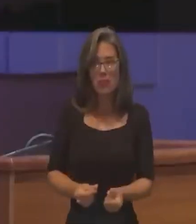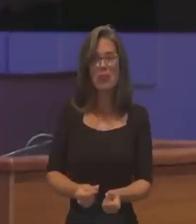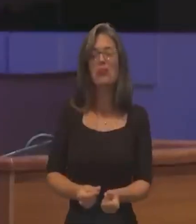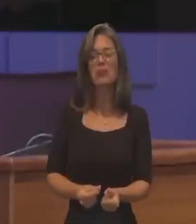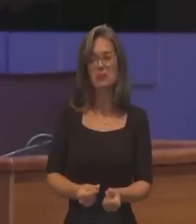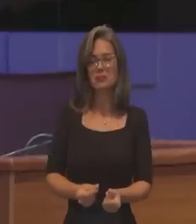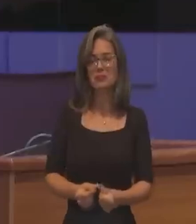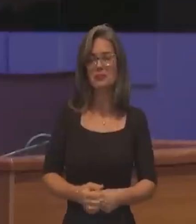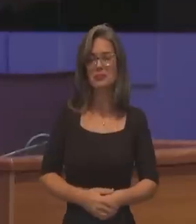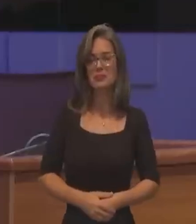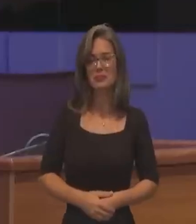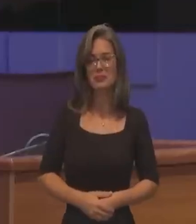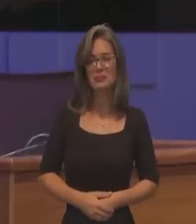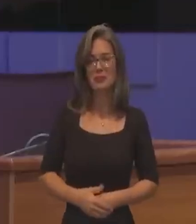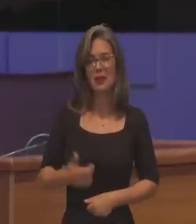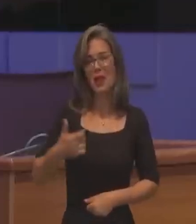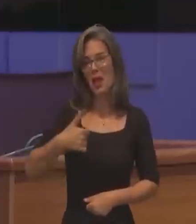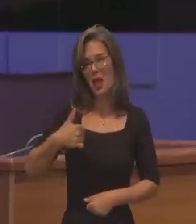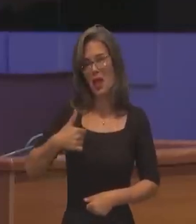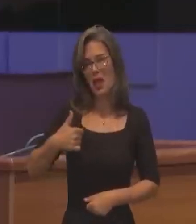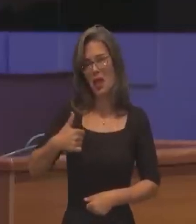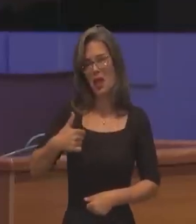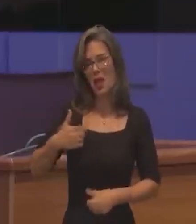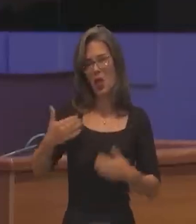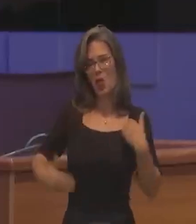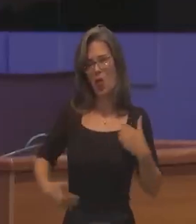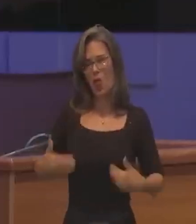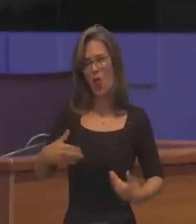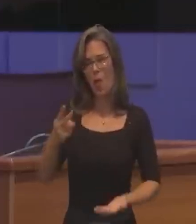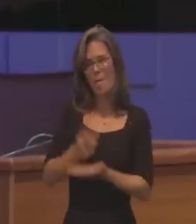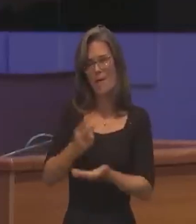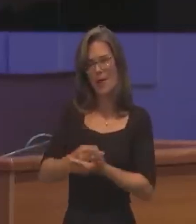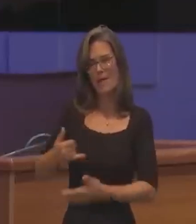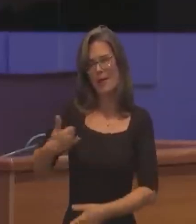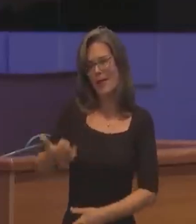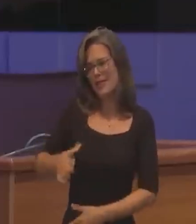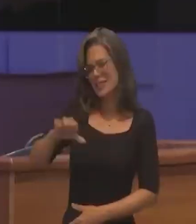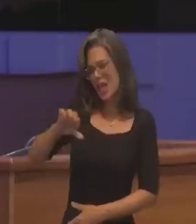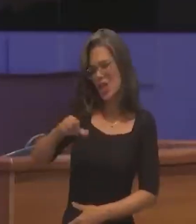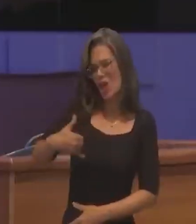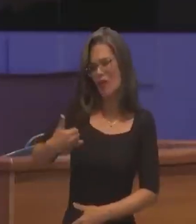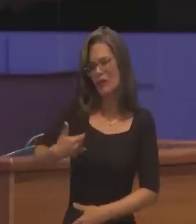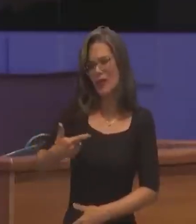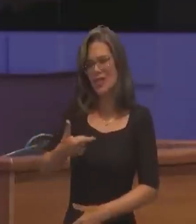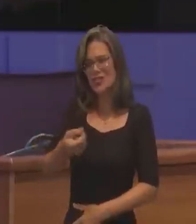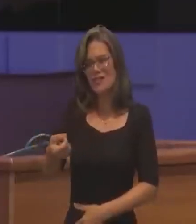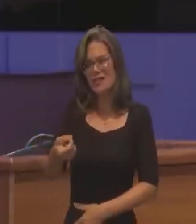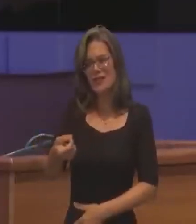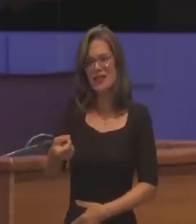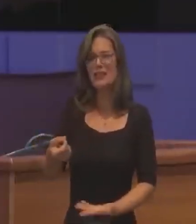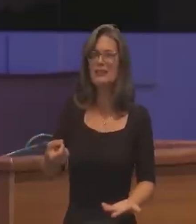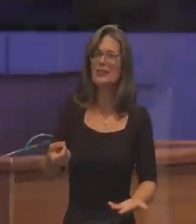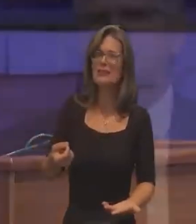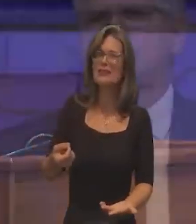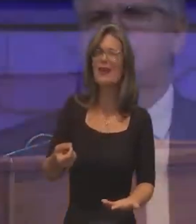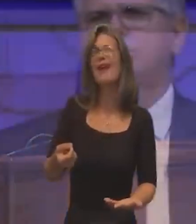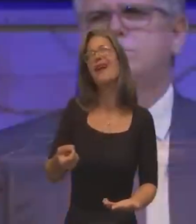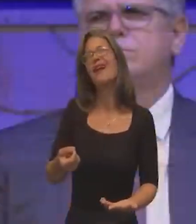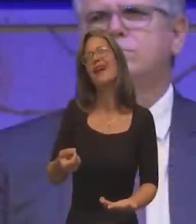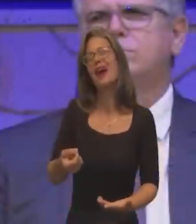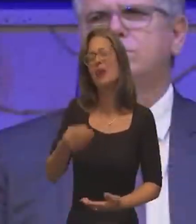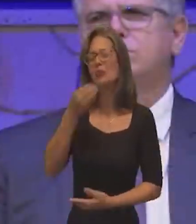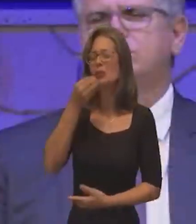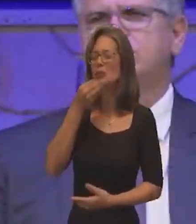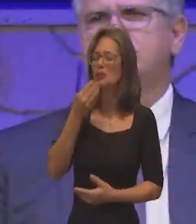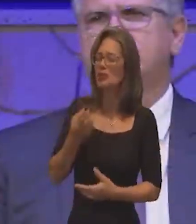Eu não sou mais o mesmo dos meus 18 anos, dos meus 19, dos meus 20 anos. Se eu pudesse voltar atrás, se nós pudéssemos